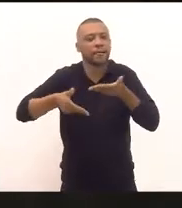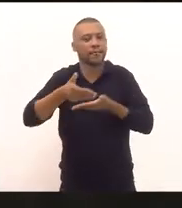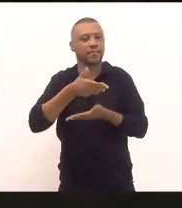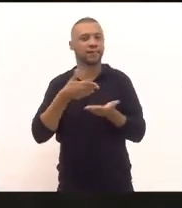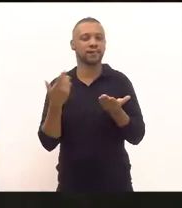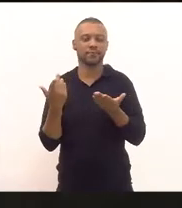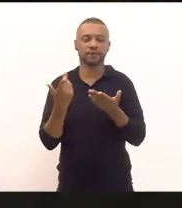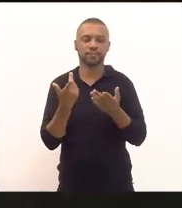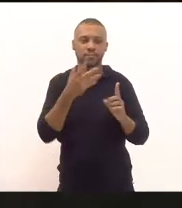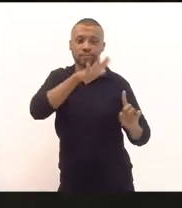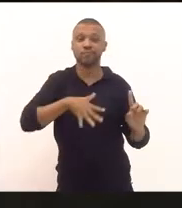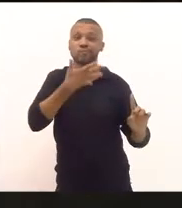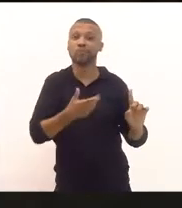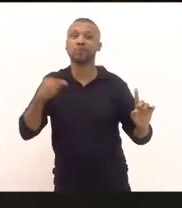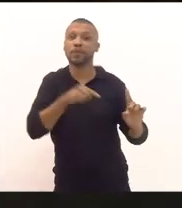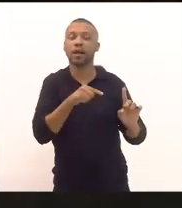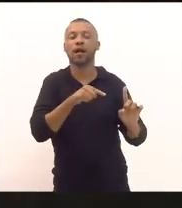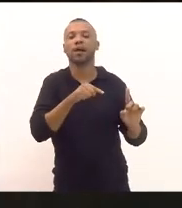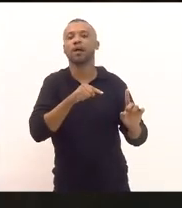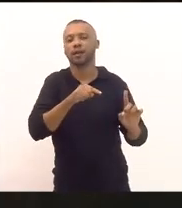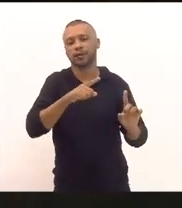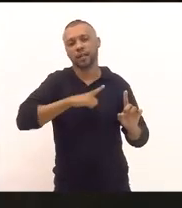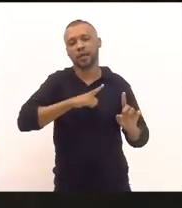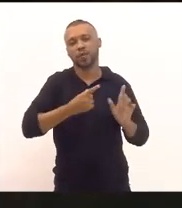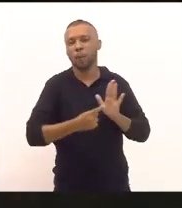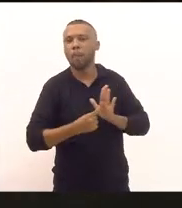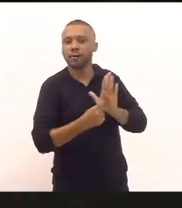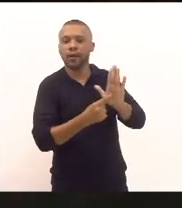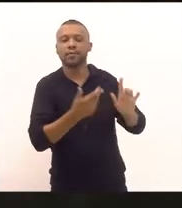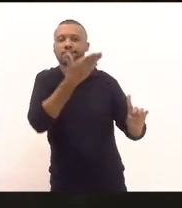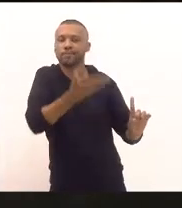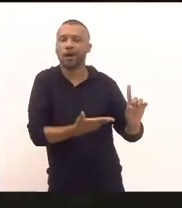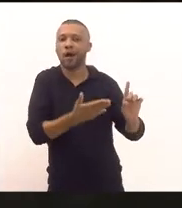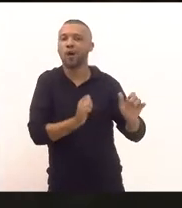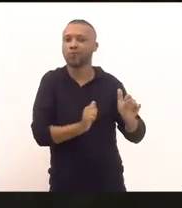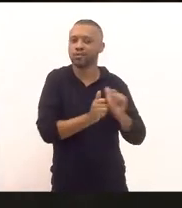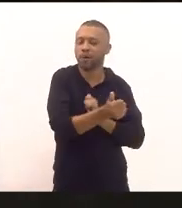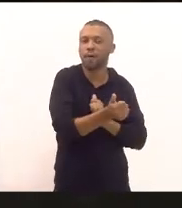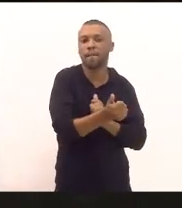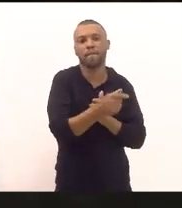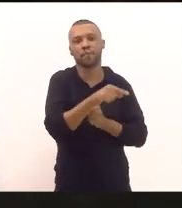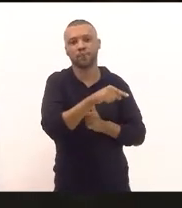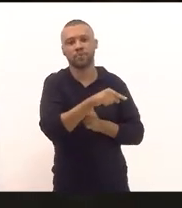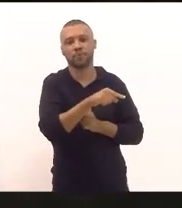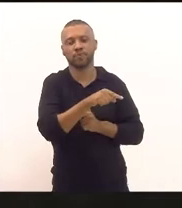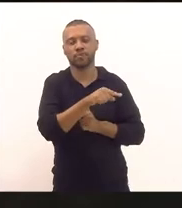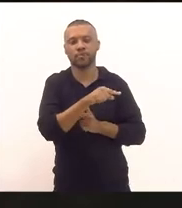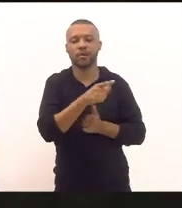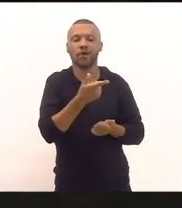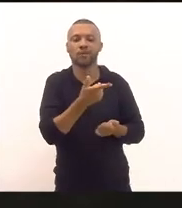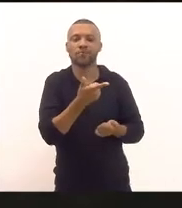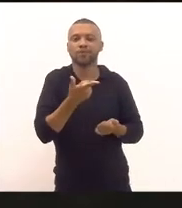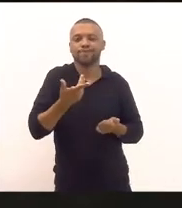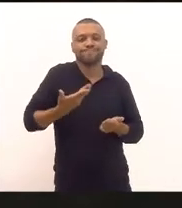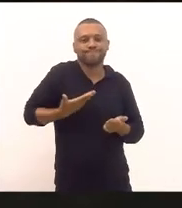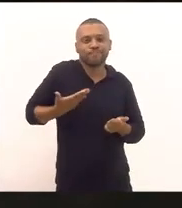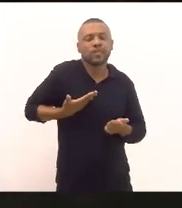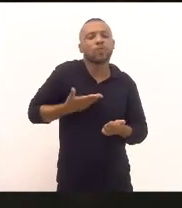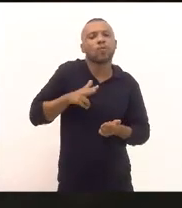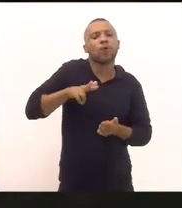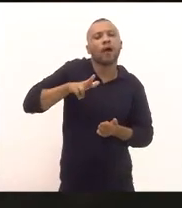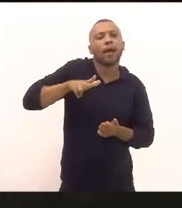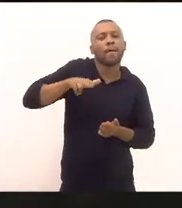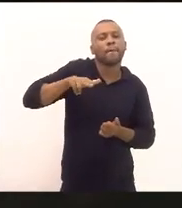pelo pelo seu ménage que está sendo prestada a ao nosso irmão Paulinho